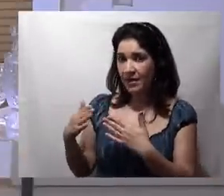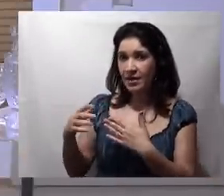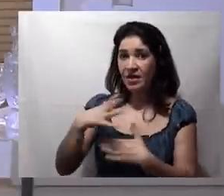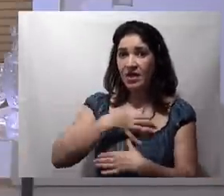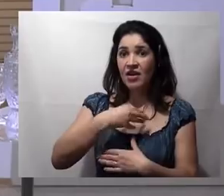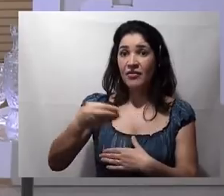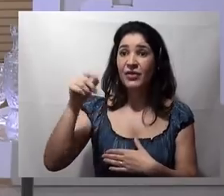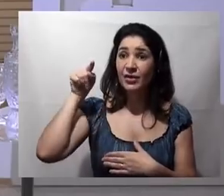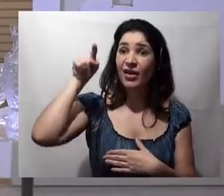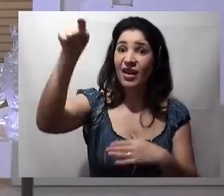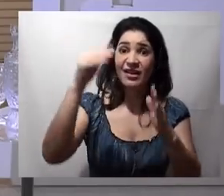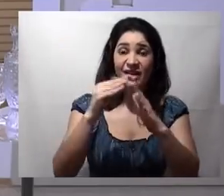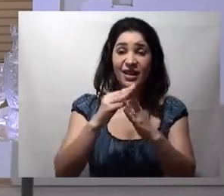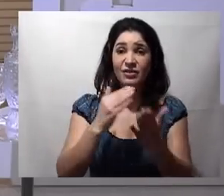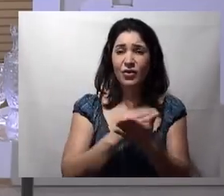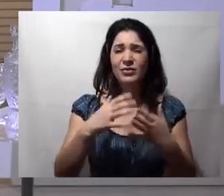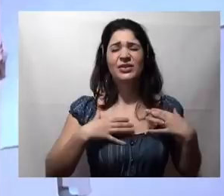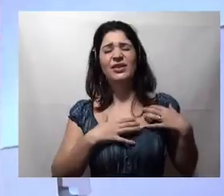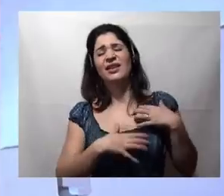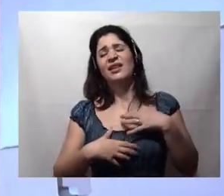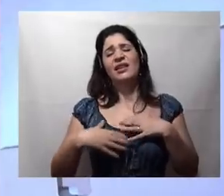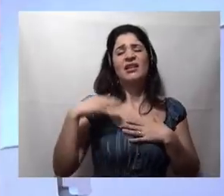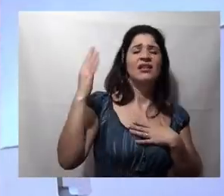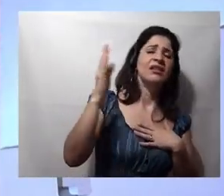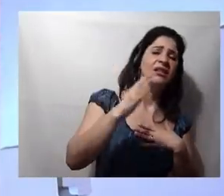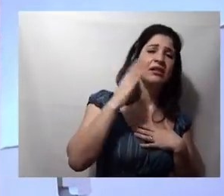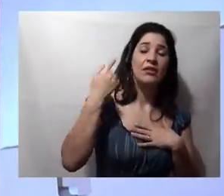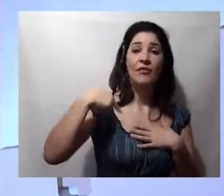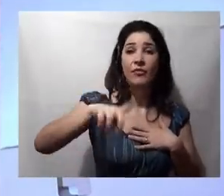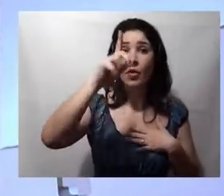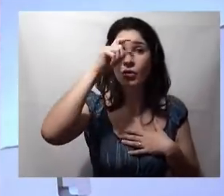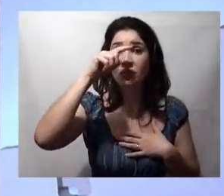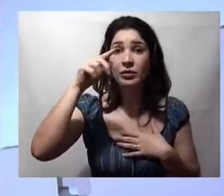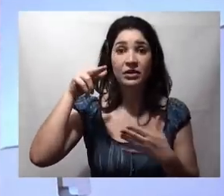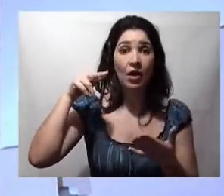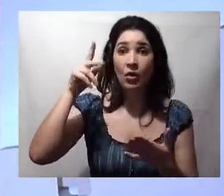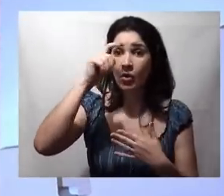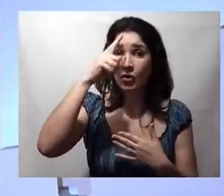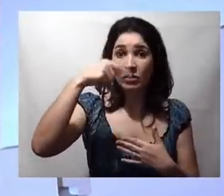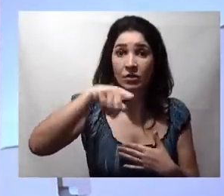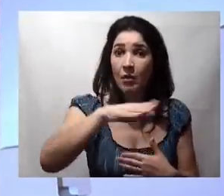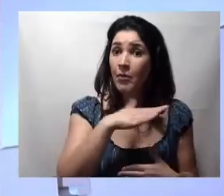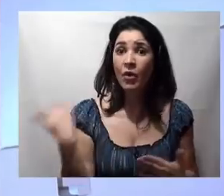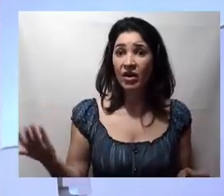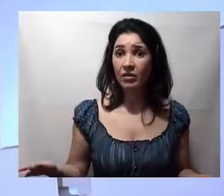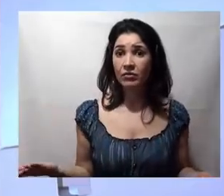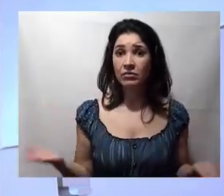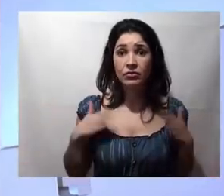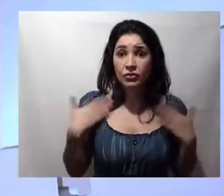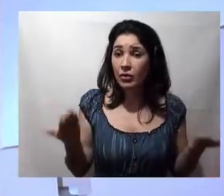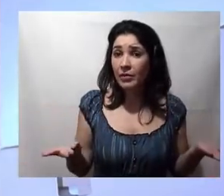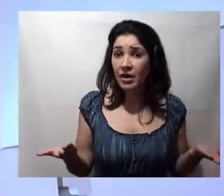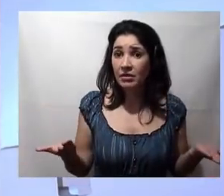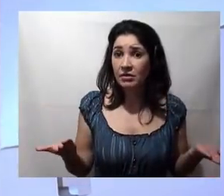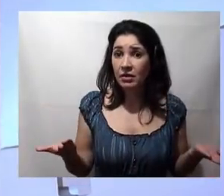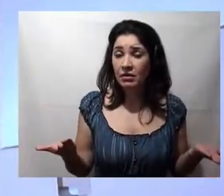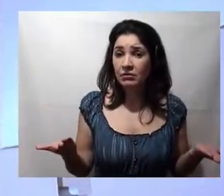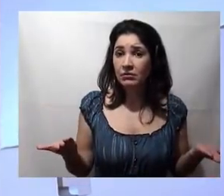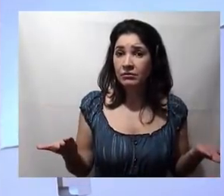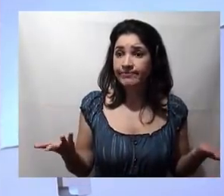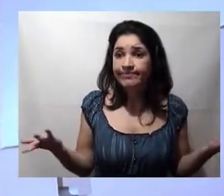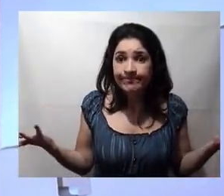e morreu entrando no hospital mais policial de campinas então nós estamos na vida da morte nós vamos ser responsável